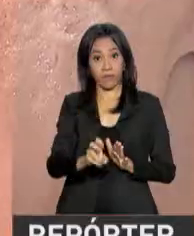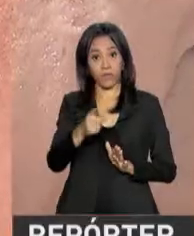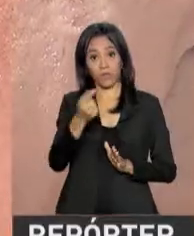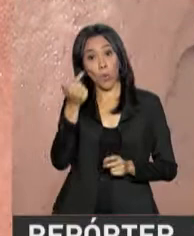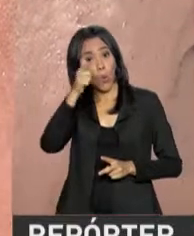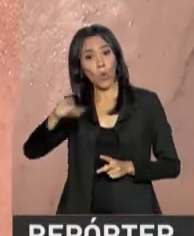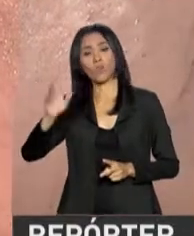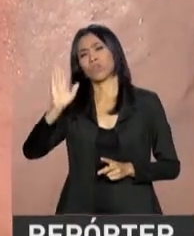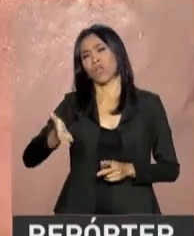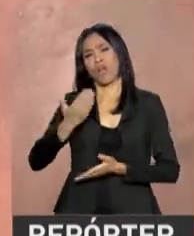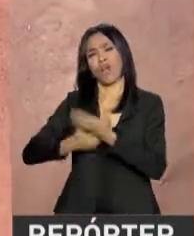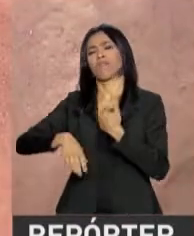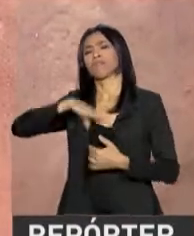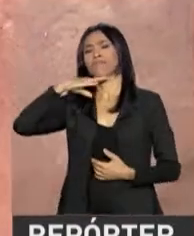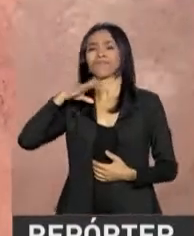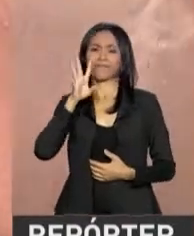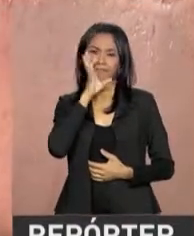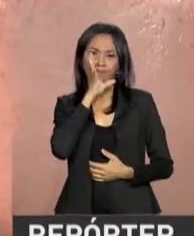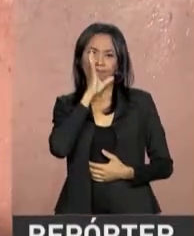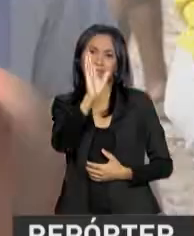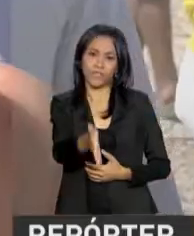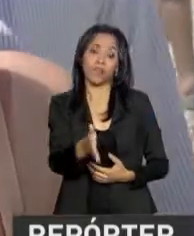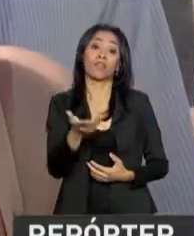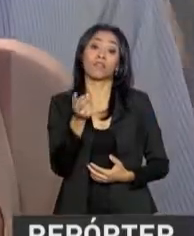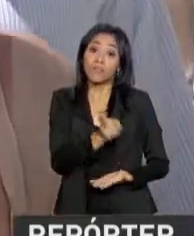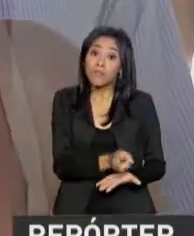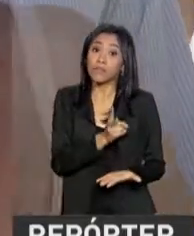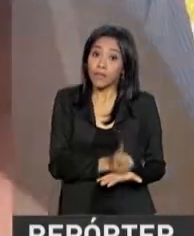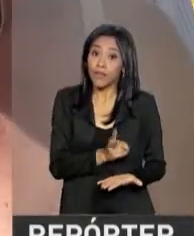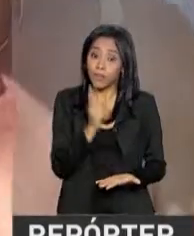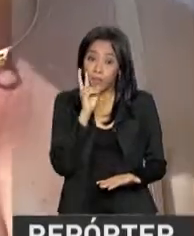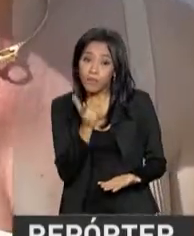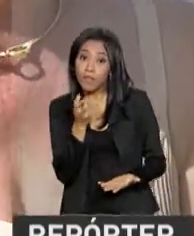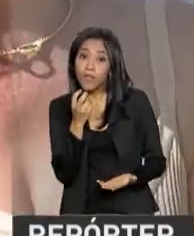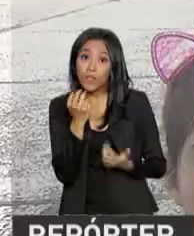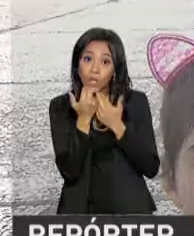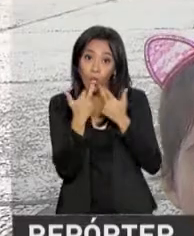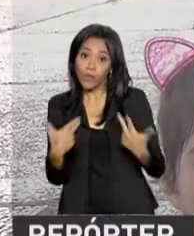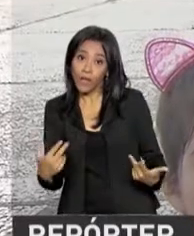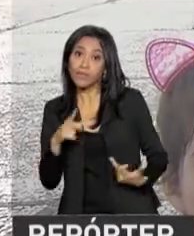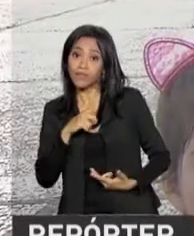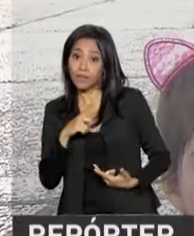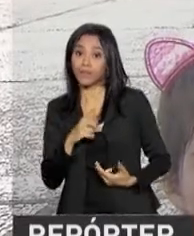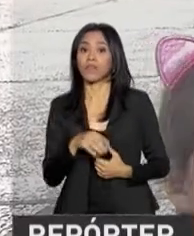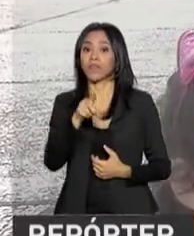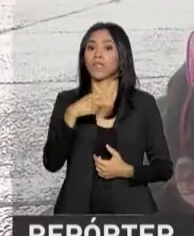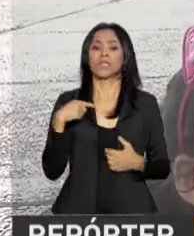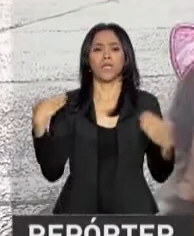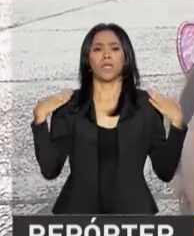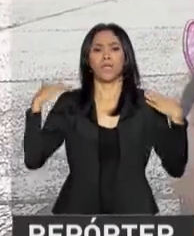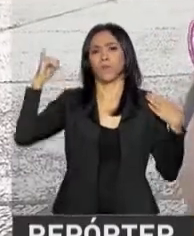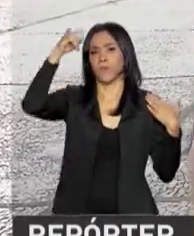outros já participaram em outras ocasiões e sempre percebe alguma novidade tem aeronáutica tem a